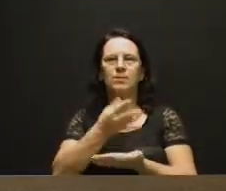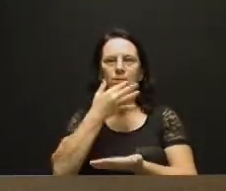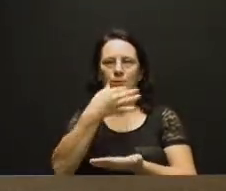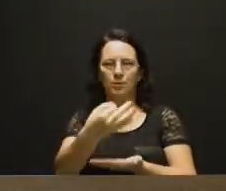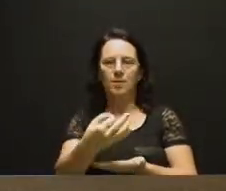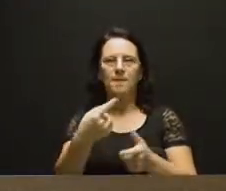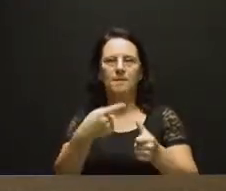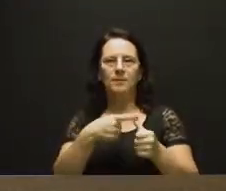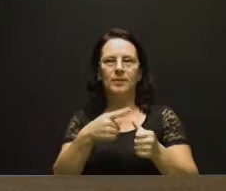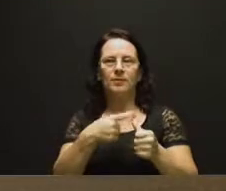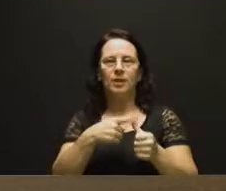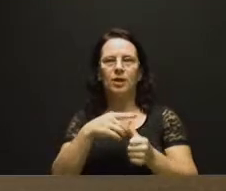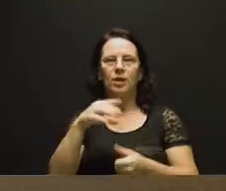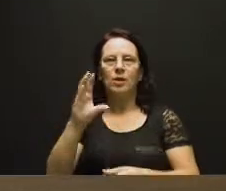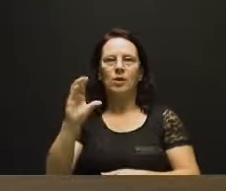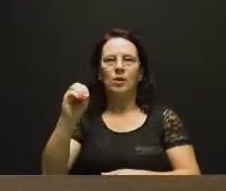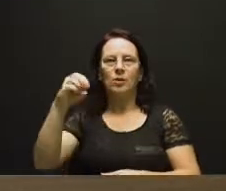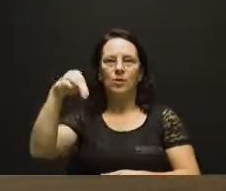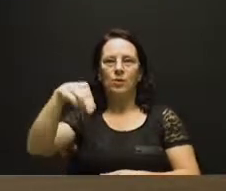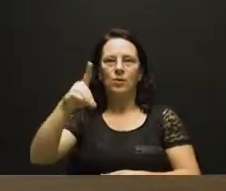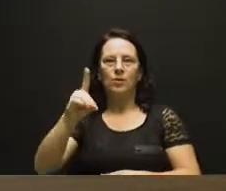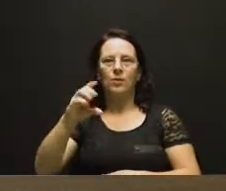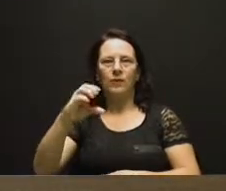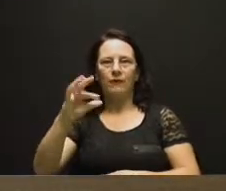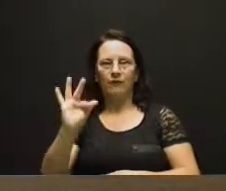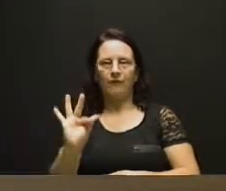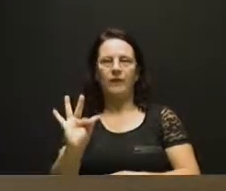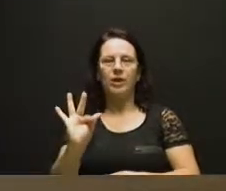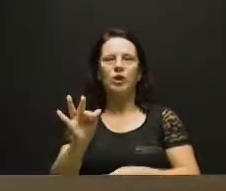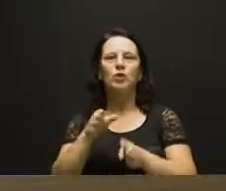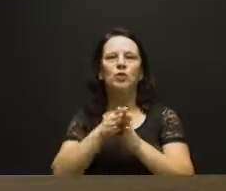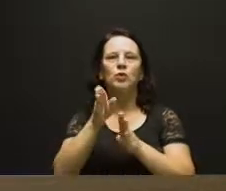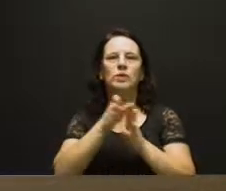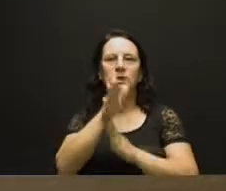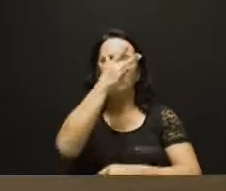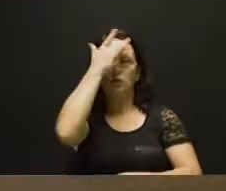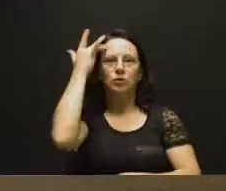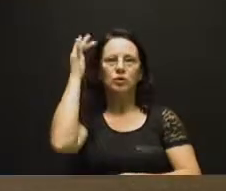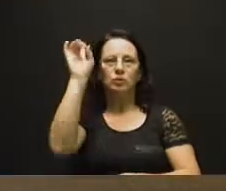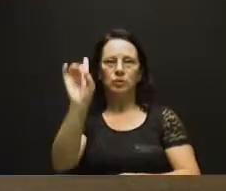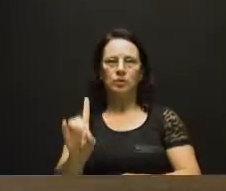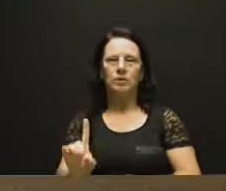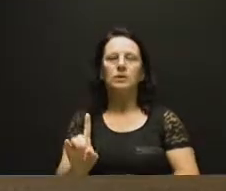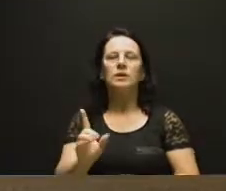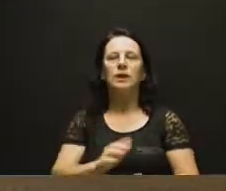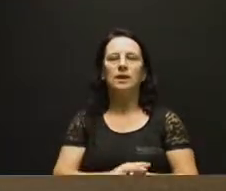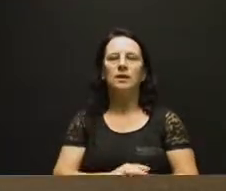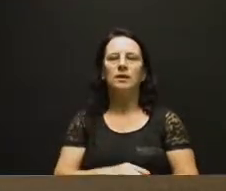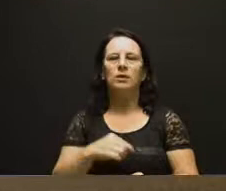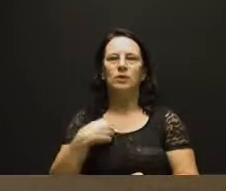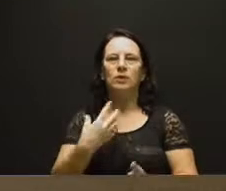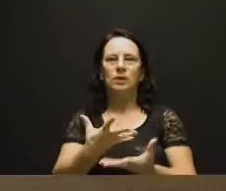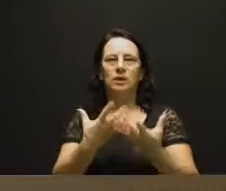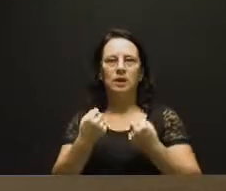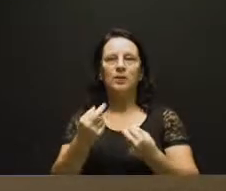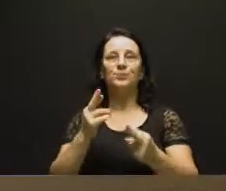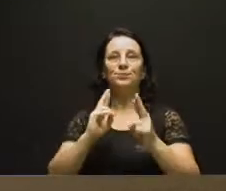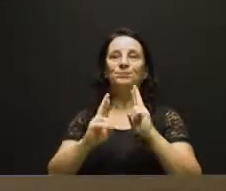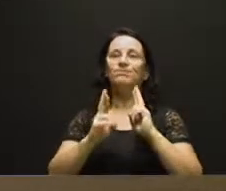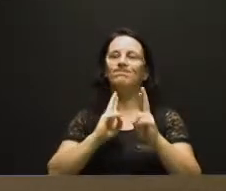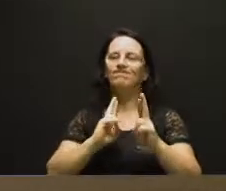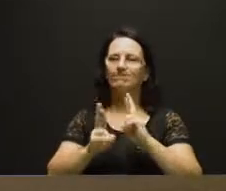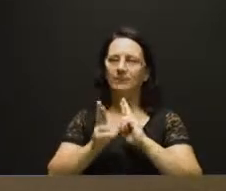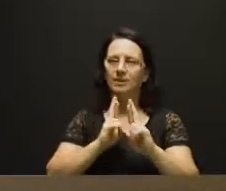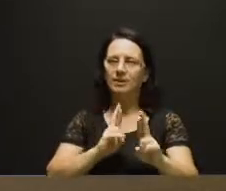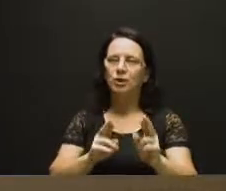o com o comdef que é o do conselho municipal dos direitos das pessoas com deficiência a gente recebe denúncias a gente tem uma